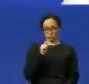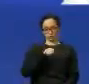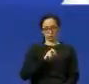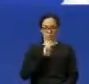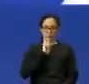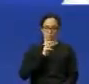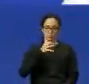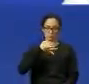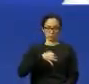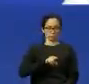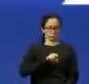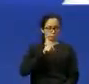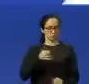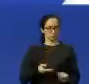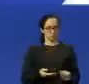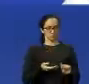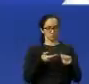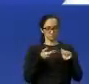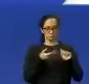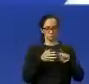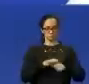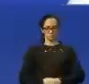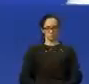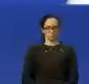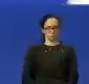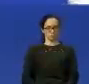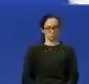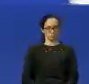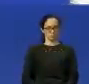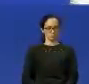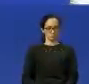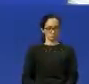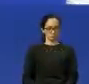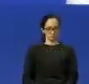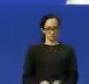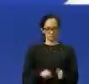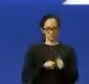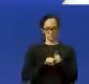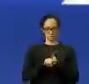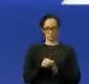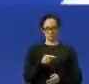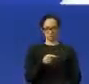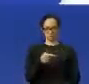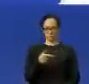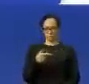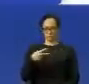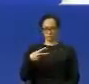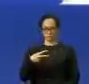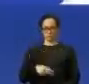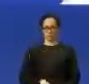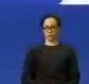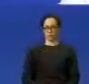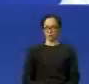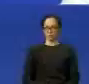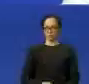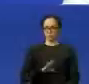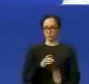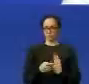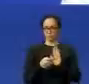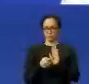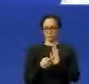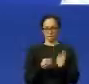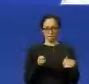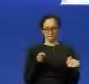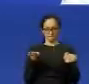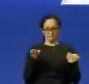questão, chegaríamos na resposta A como a resposta correta. Na questão 172, ele traz ali 2 reservatórios